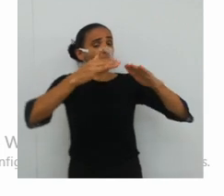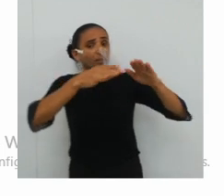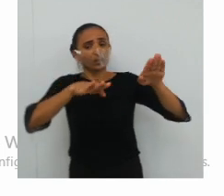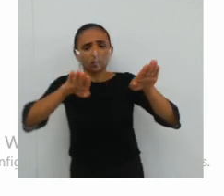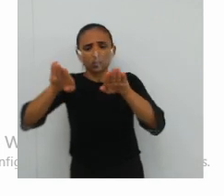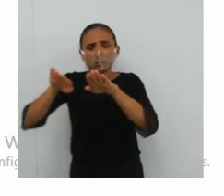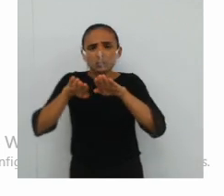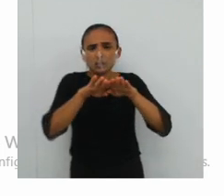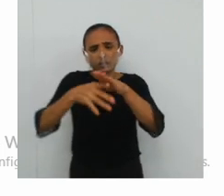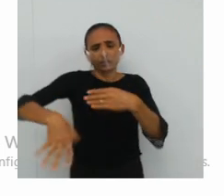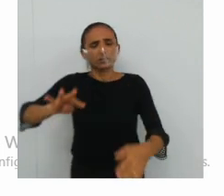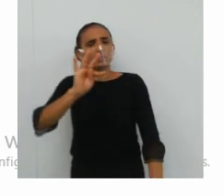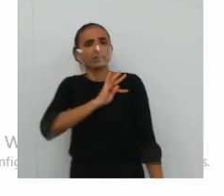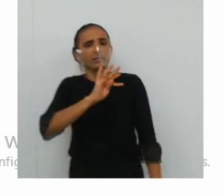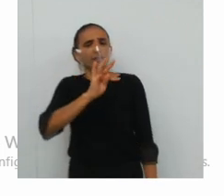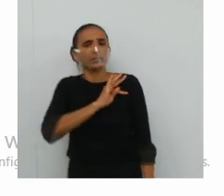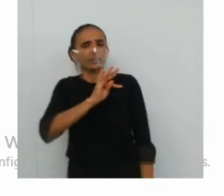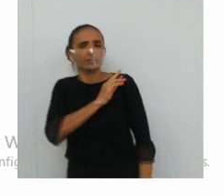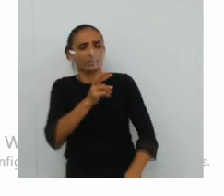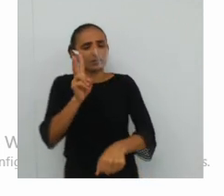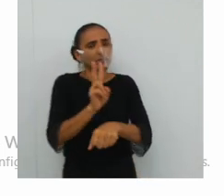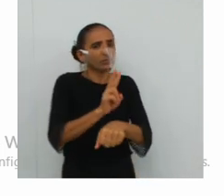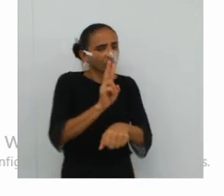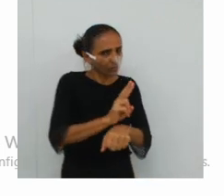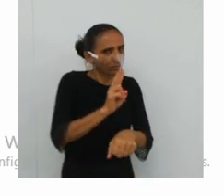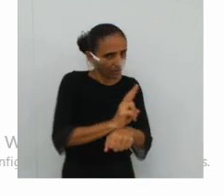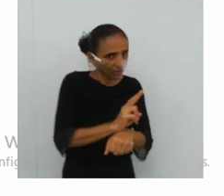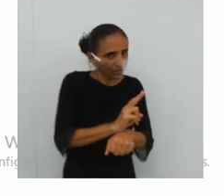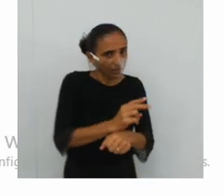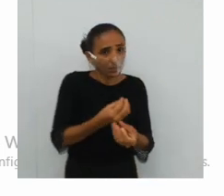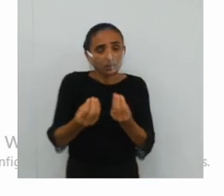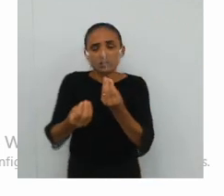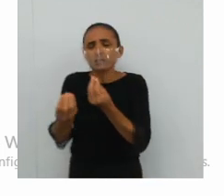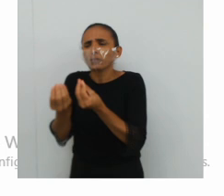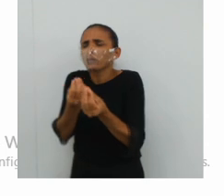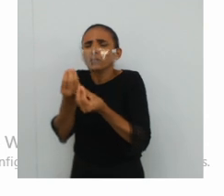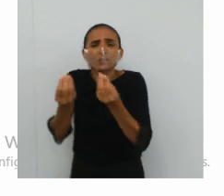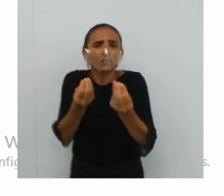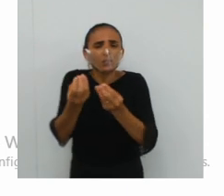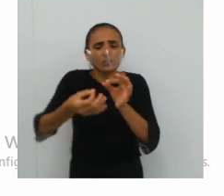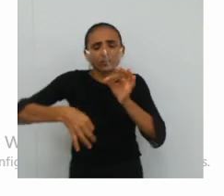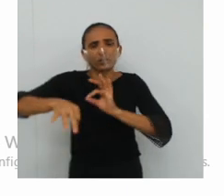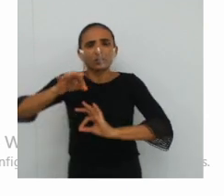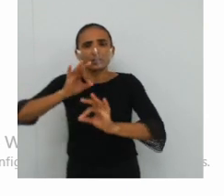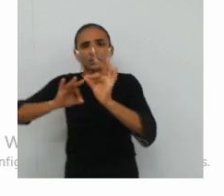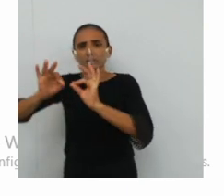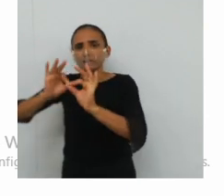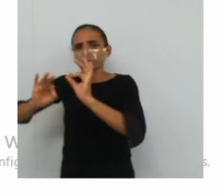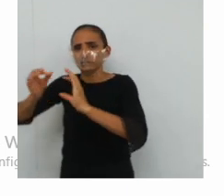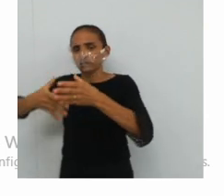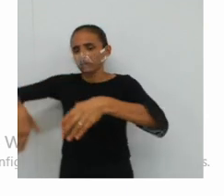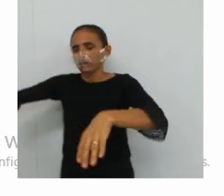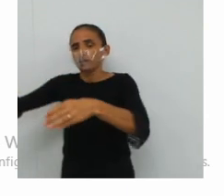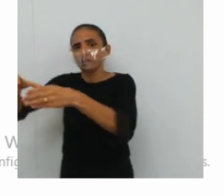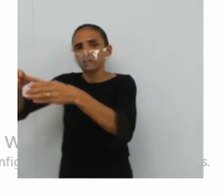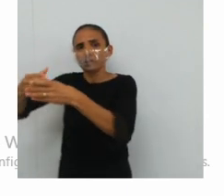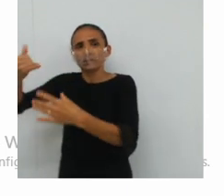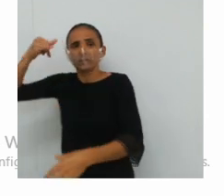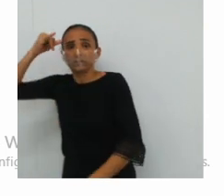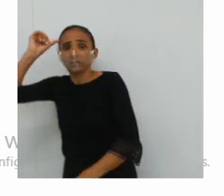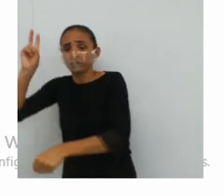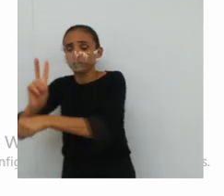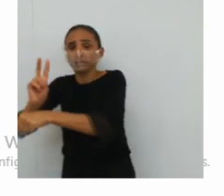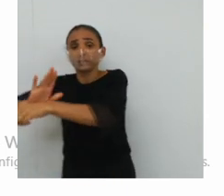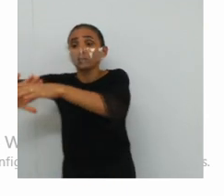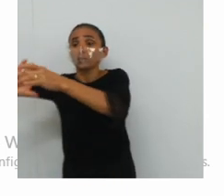técnica e a assistência veterinária do gado. E a forma extensiva da pecuária é o gado criado